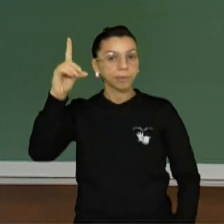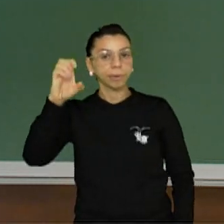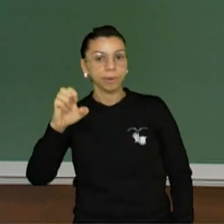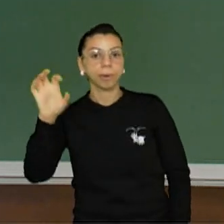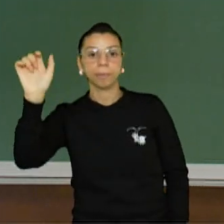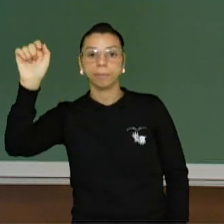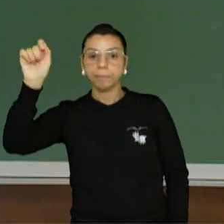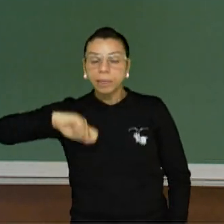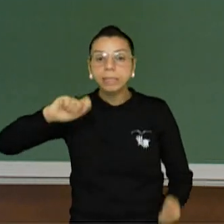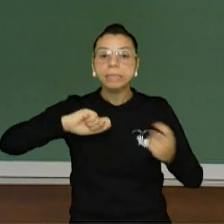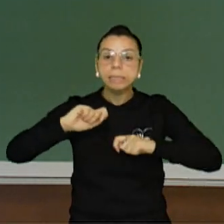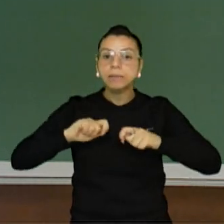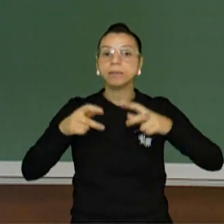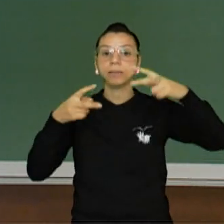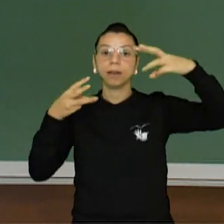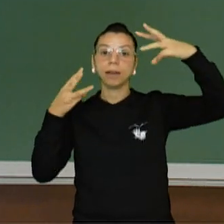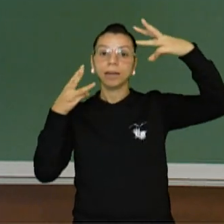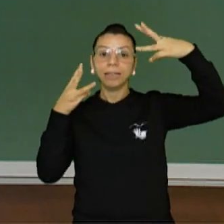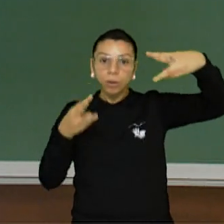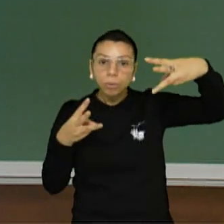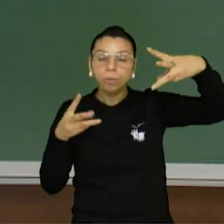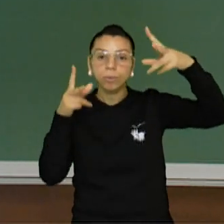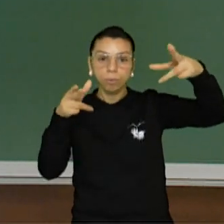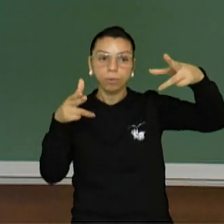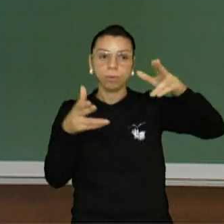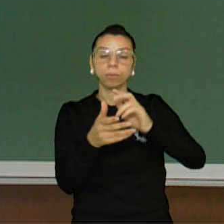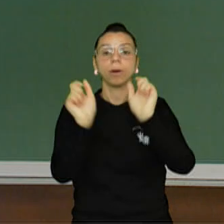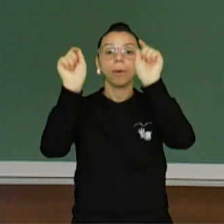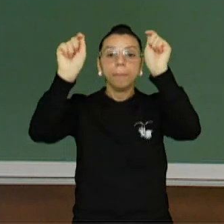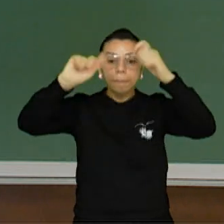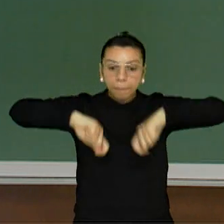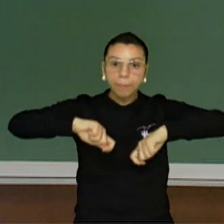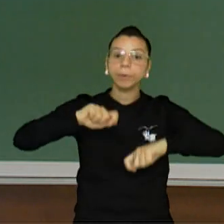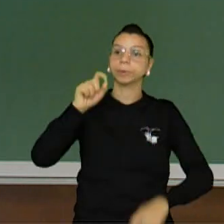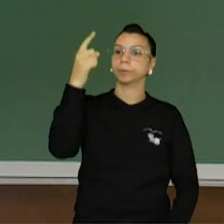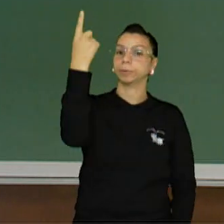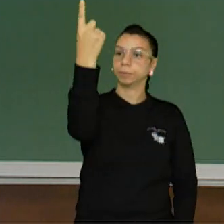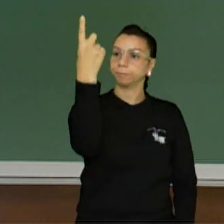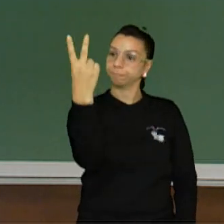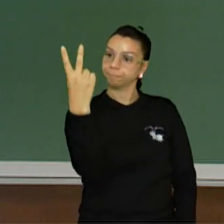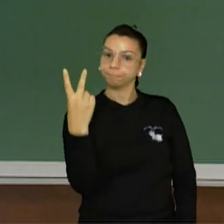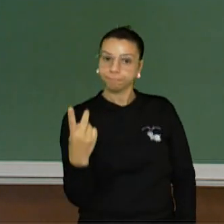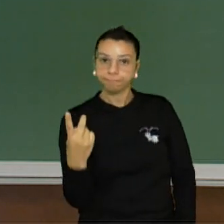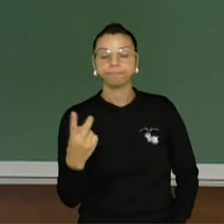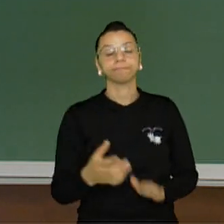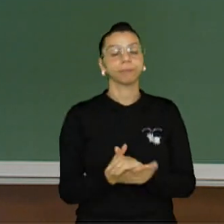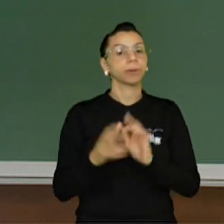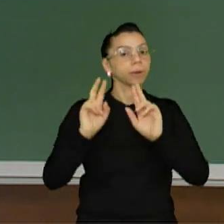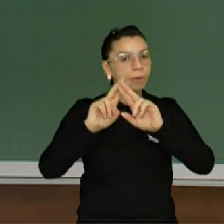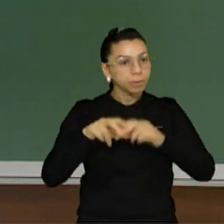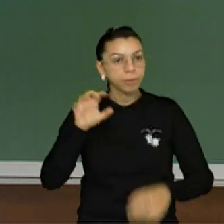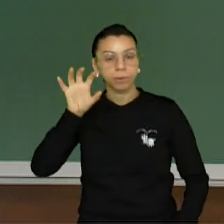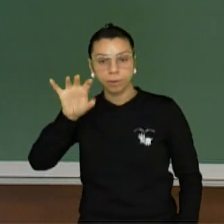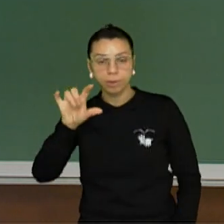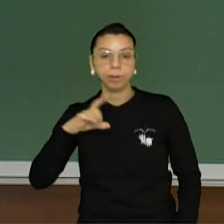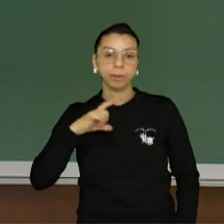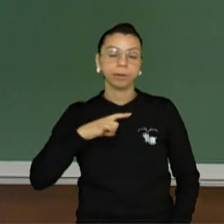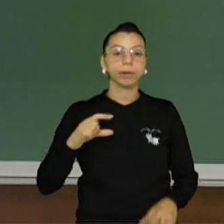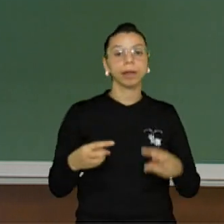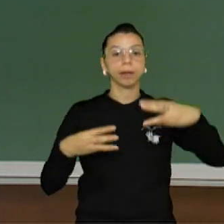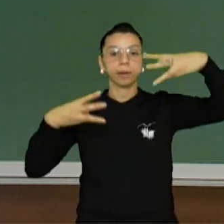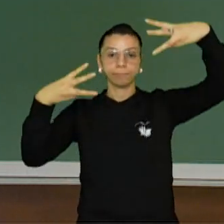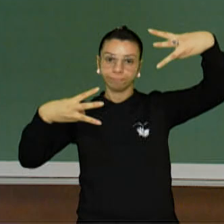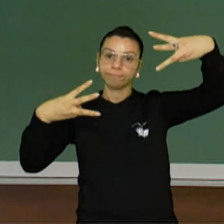matriz quadrada. Então, por isso, a gente coloca essa coluna aqui com o número 1. E assim ela vai ter 3 linhas e